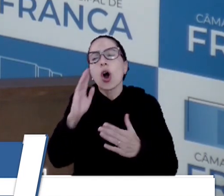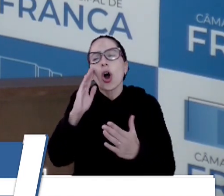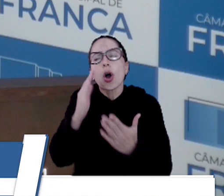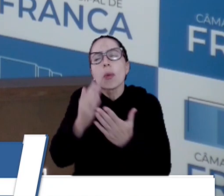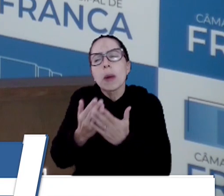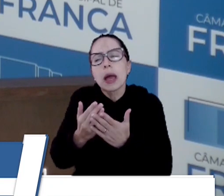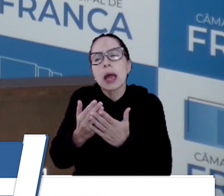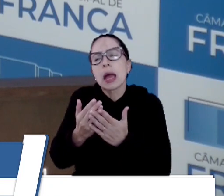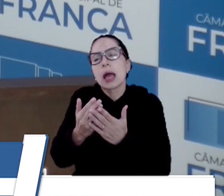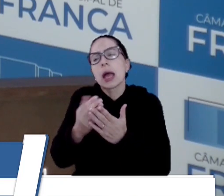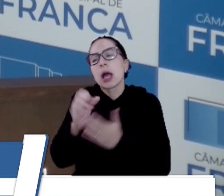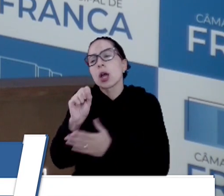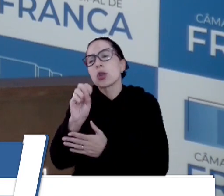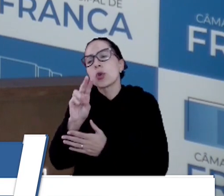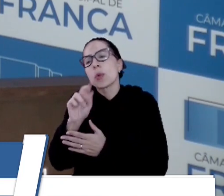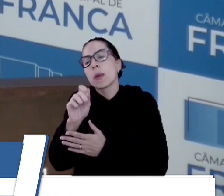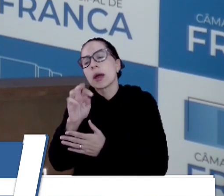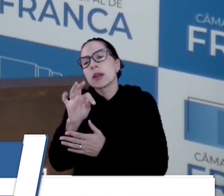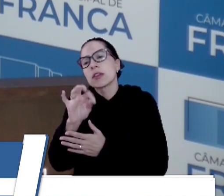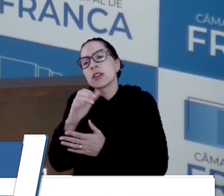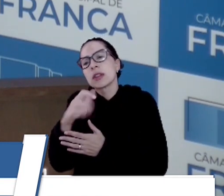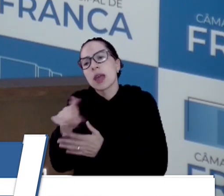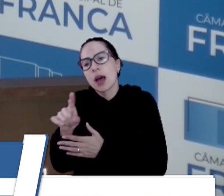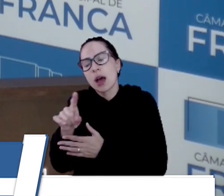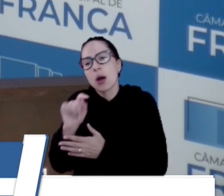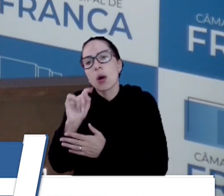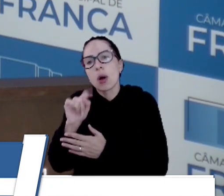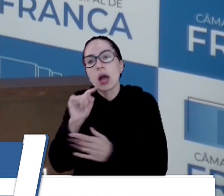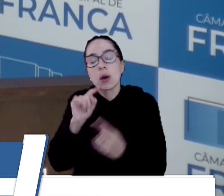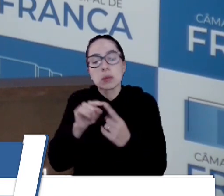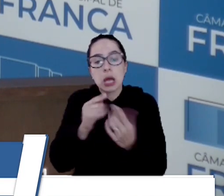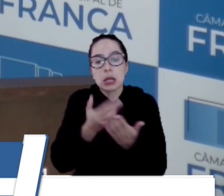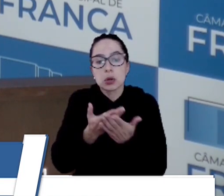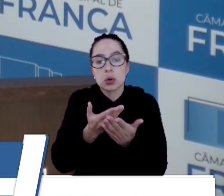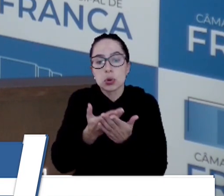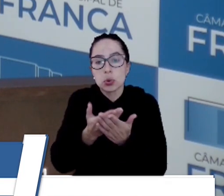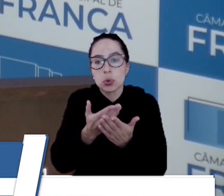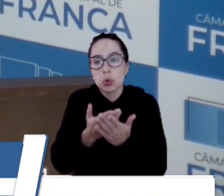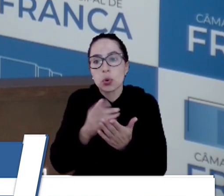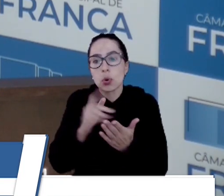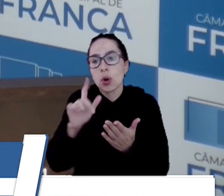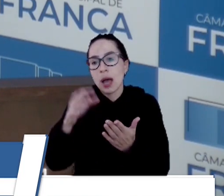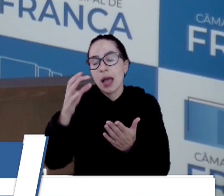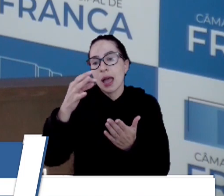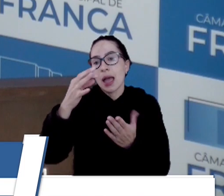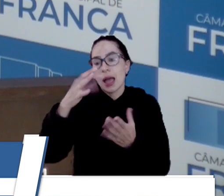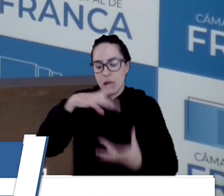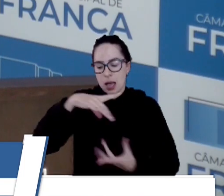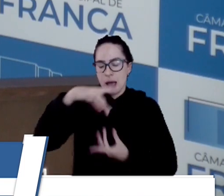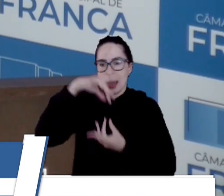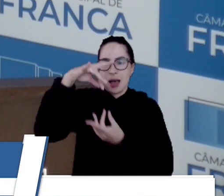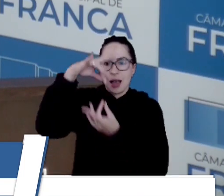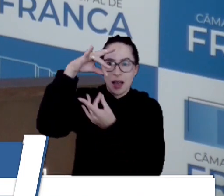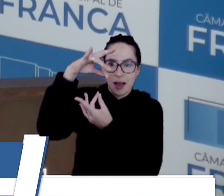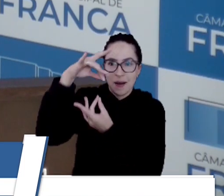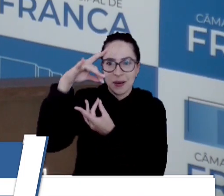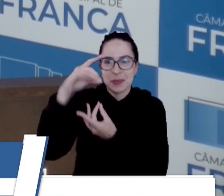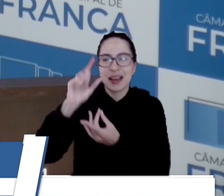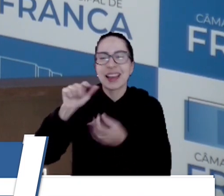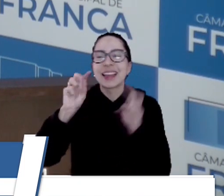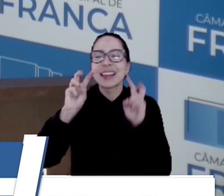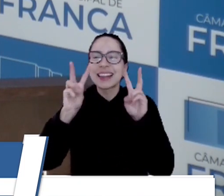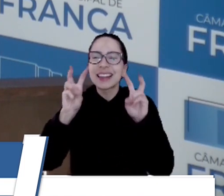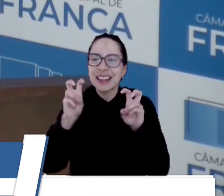superstições maravilhosas, em torno do seu objeto de estudo, que é o espírito imortal, tema esse tratado